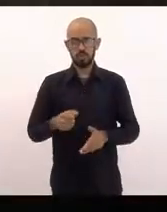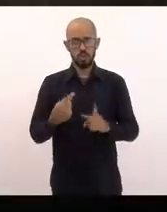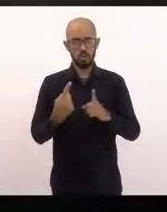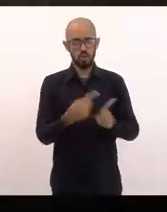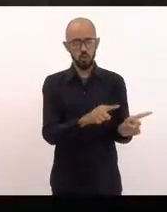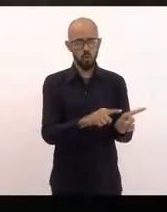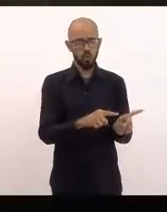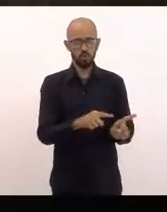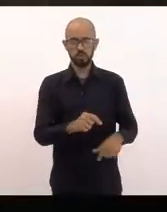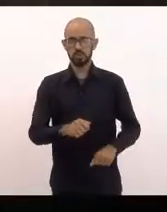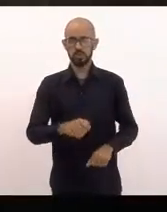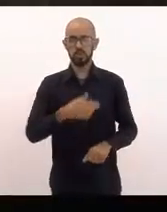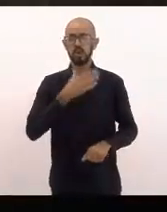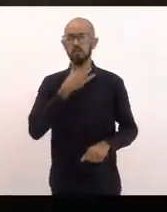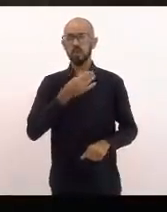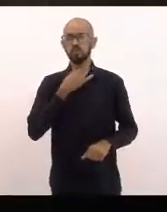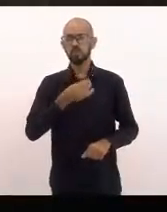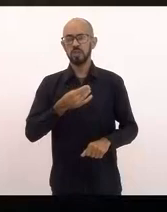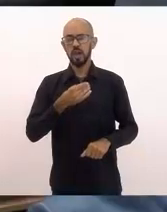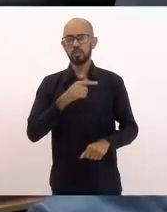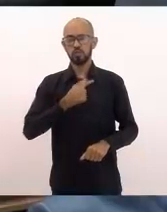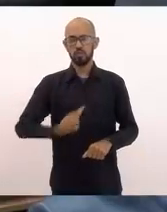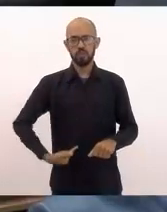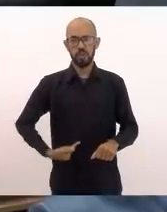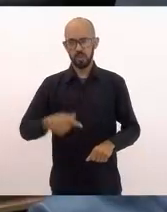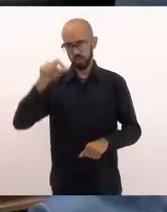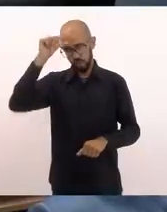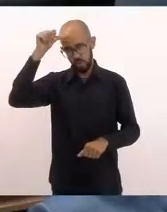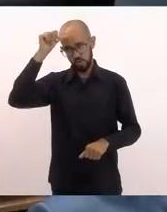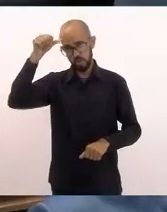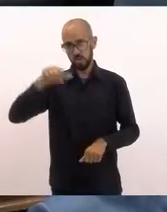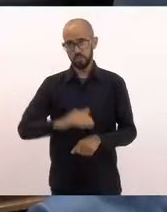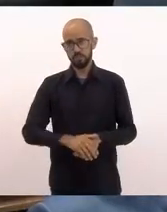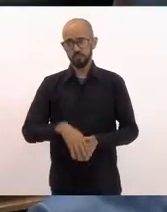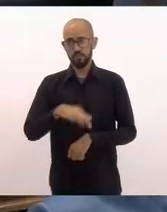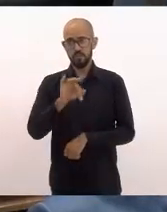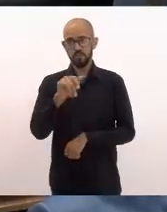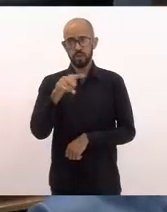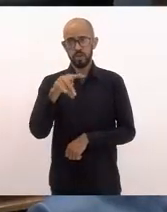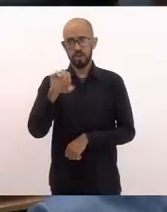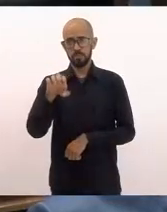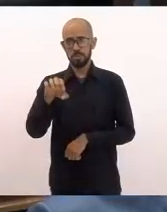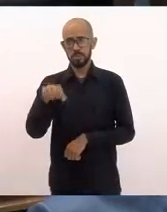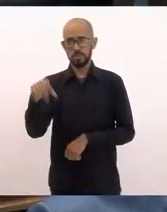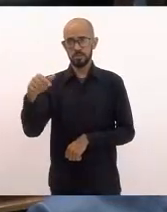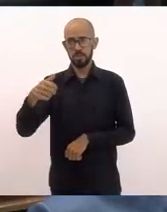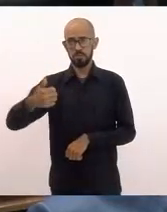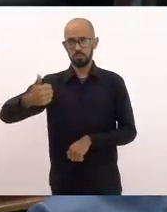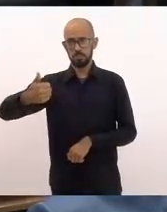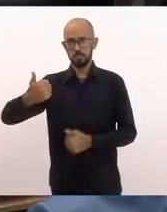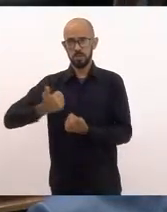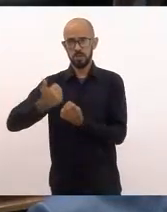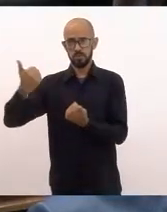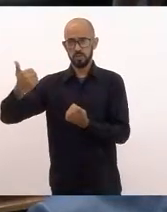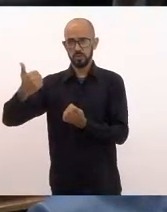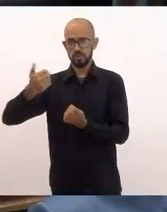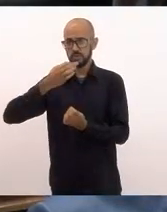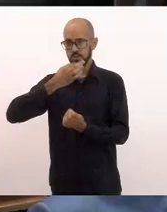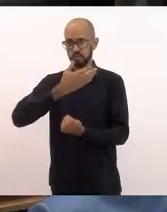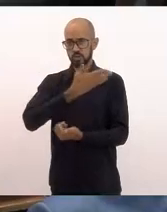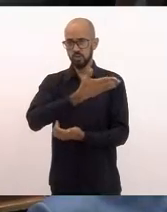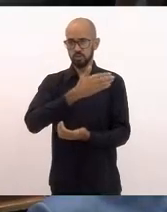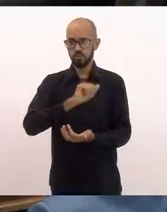do governador Cláudio Castro. Deputado Felipe Pobel, por delegação da primeira vice, Alana Passos.